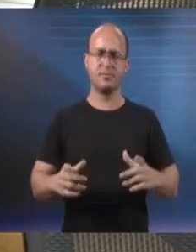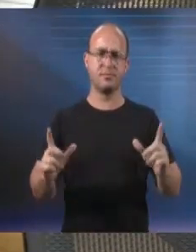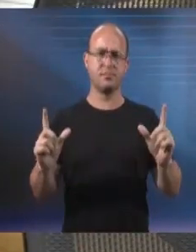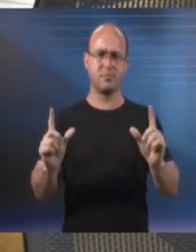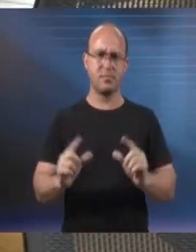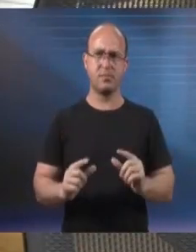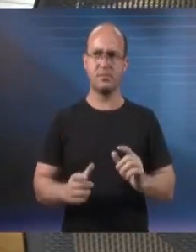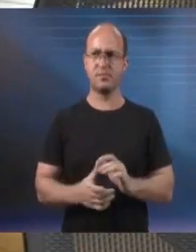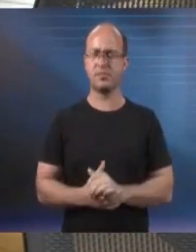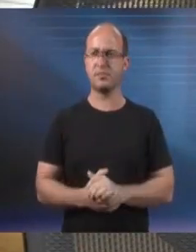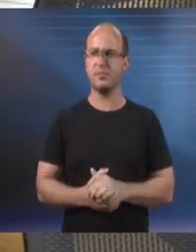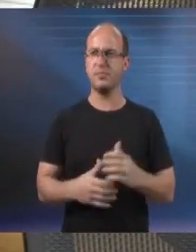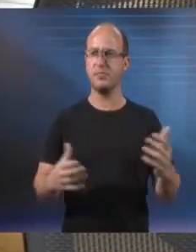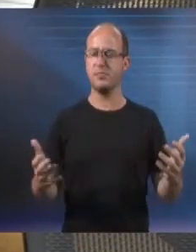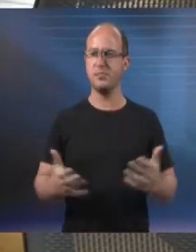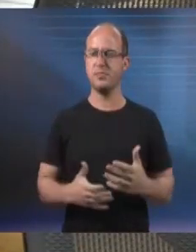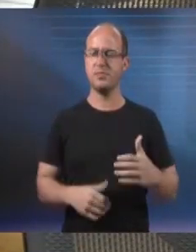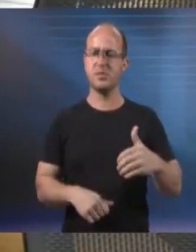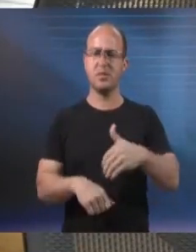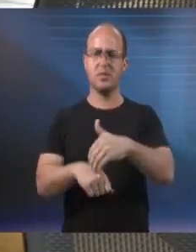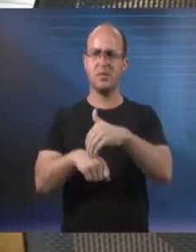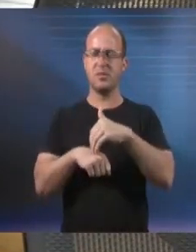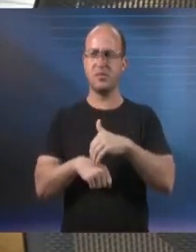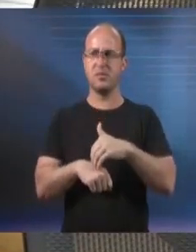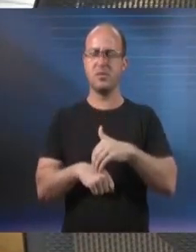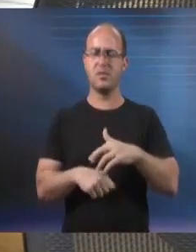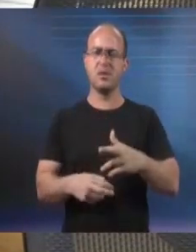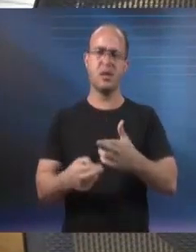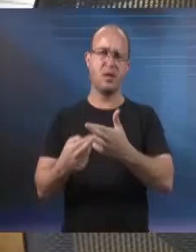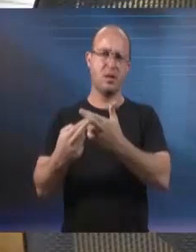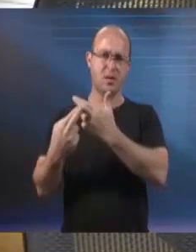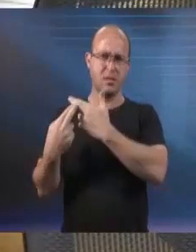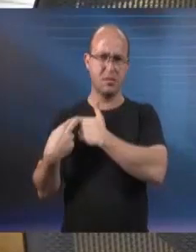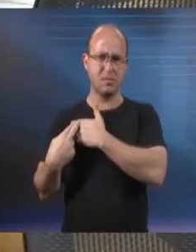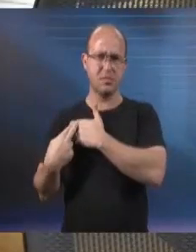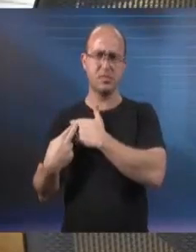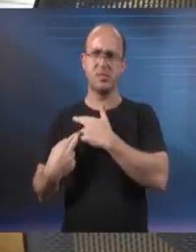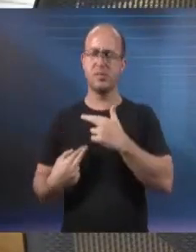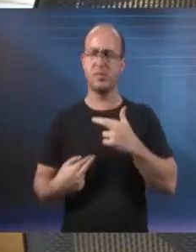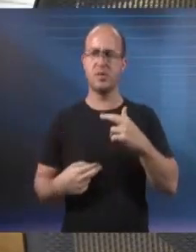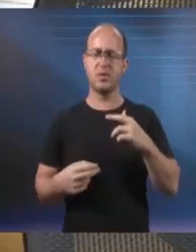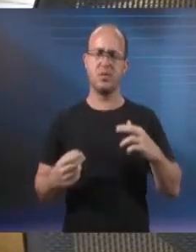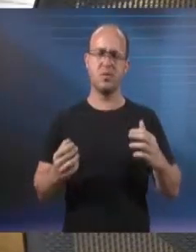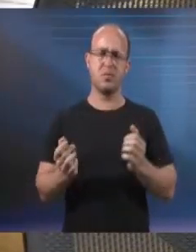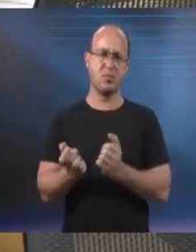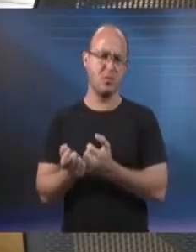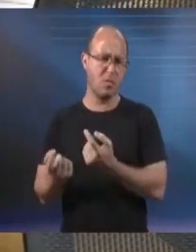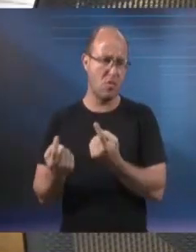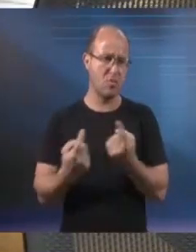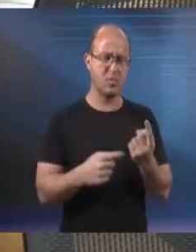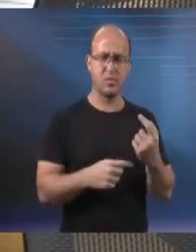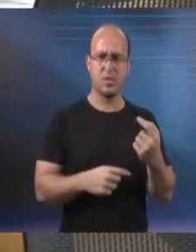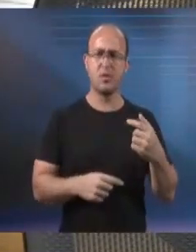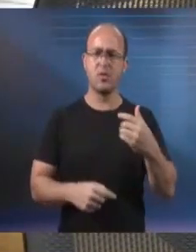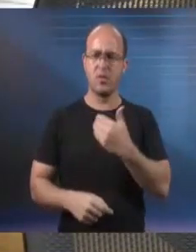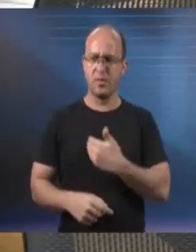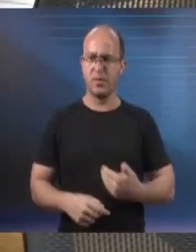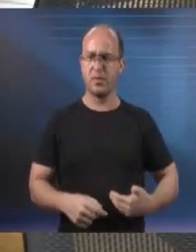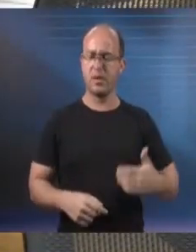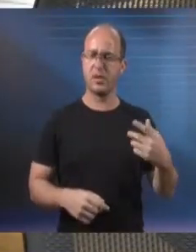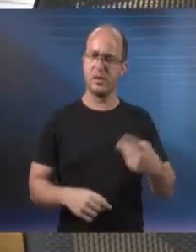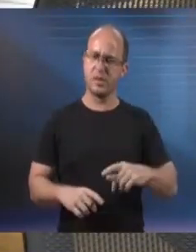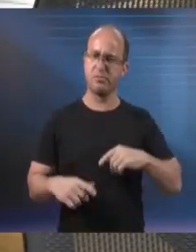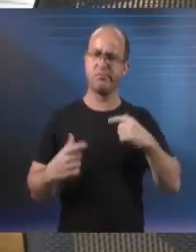escassos. Agora querer culpar e responsabilizar a oposição aqui na Assembleia